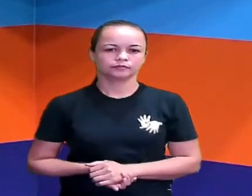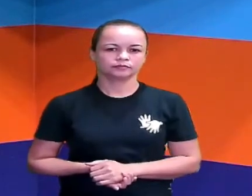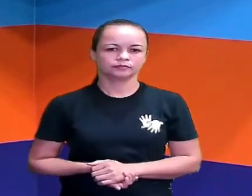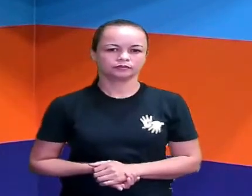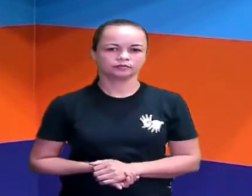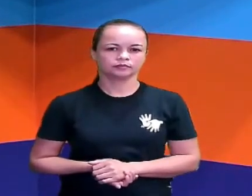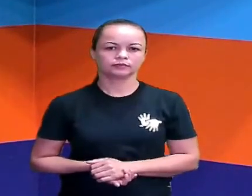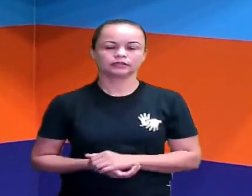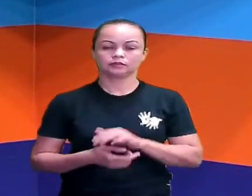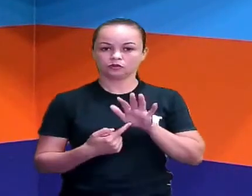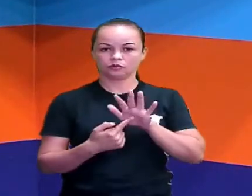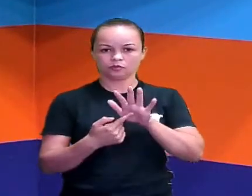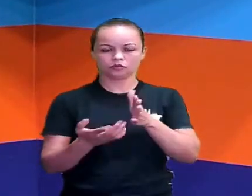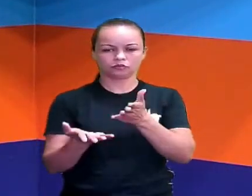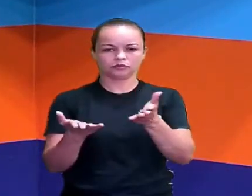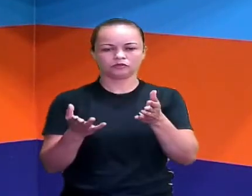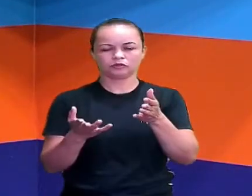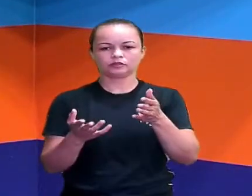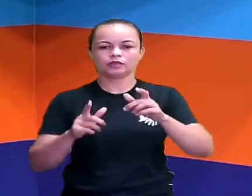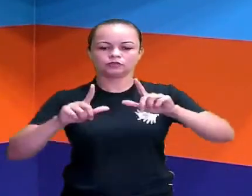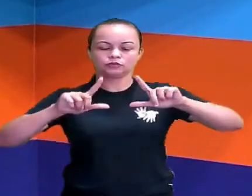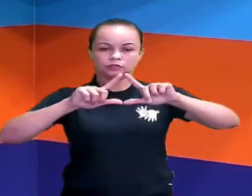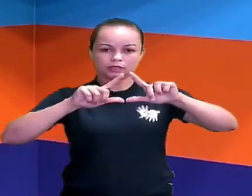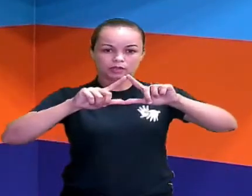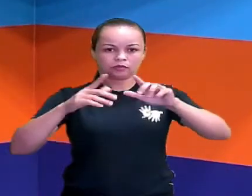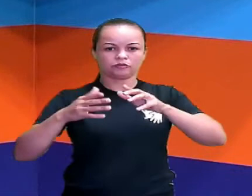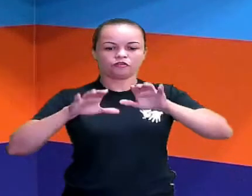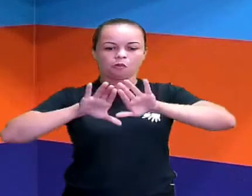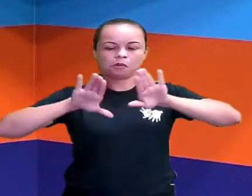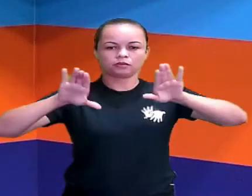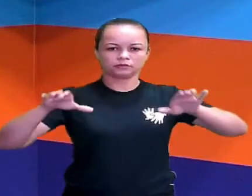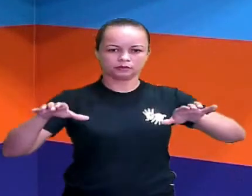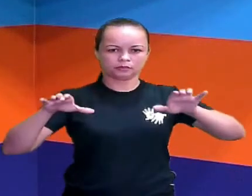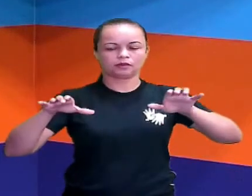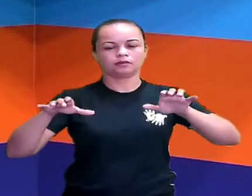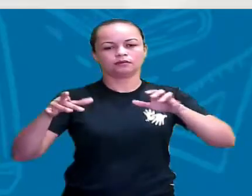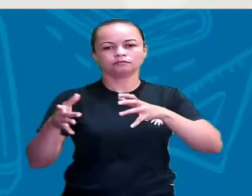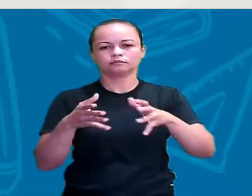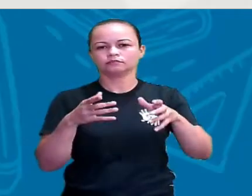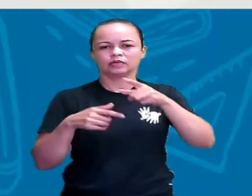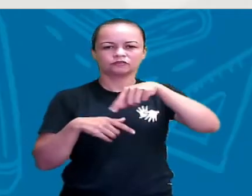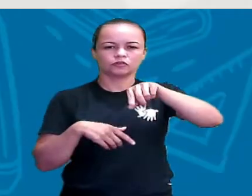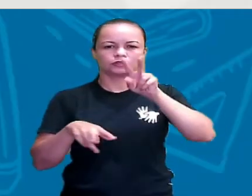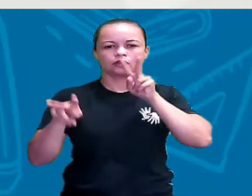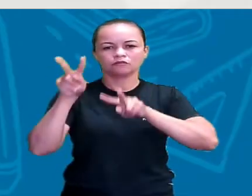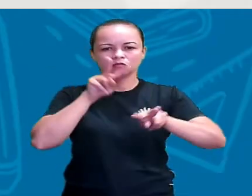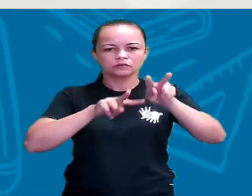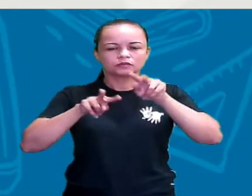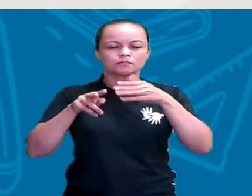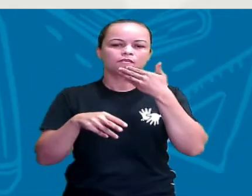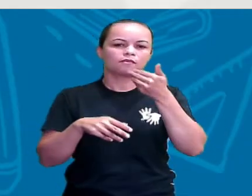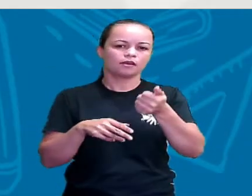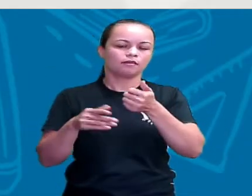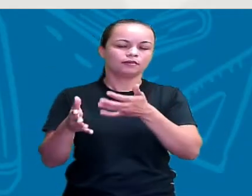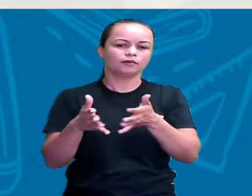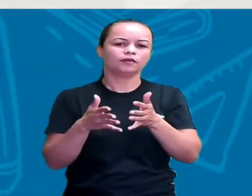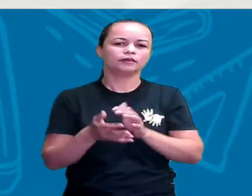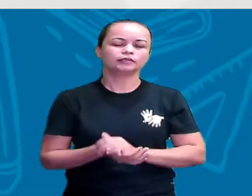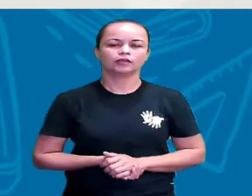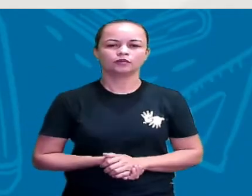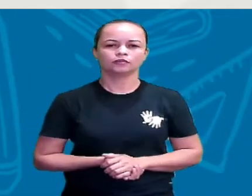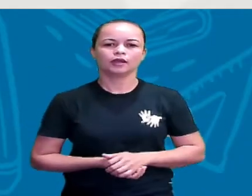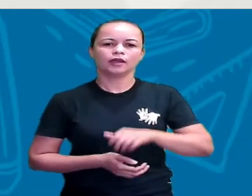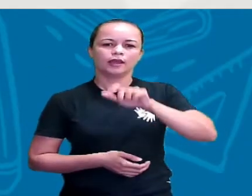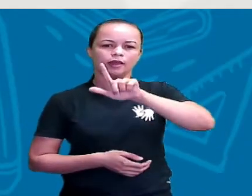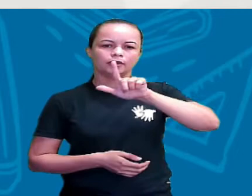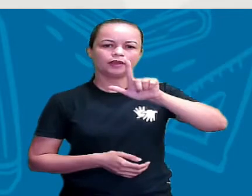Aqui eu trouxe aqui o triângulo para mostrar para vocês aqui, né, em forma separada, tá? Para vocês ficarem mais visível. Aí nós temos o seguinte, ó. L,